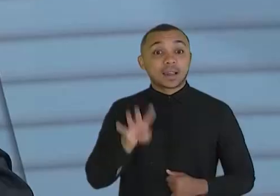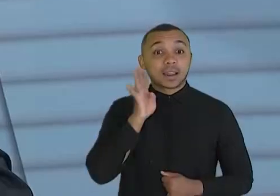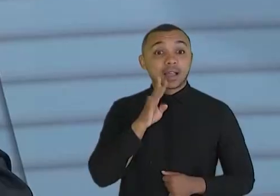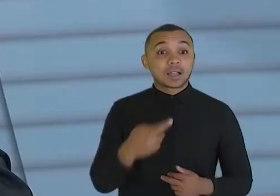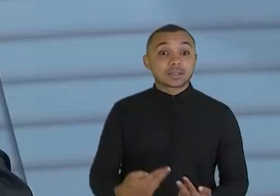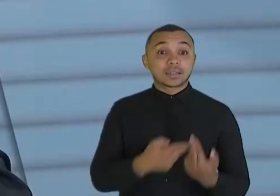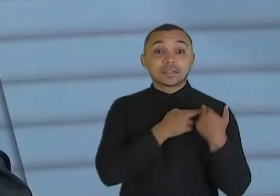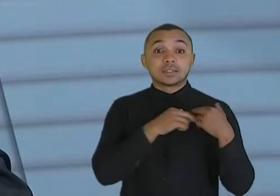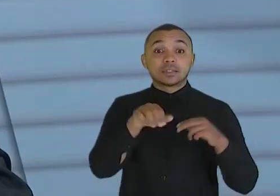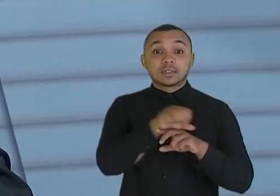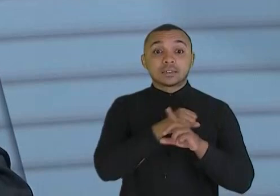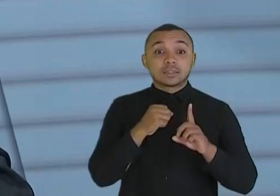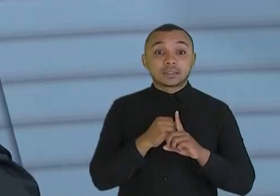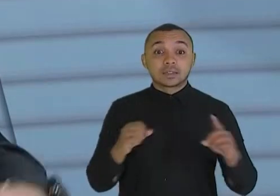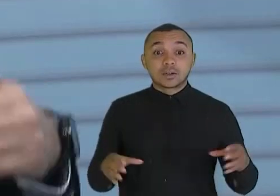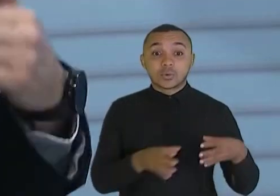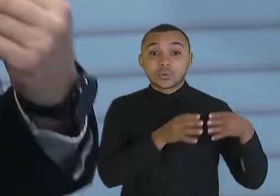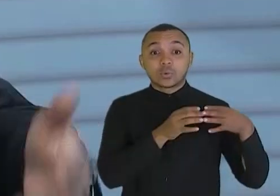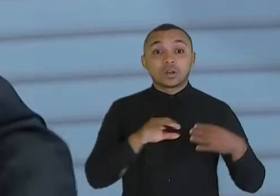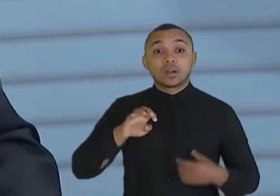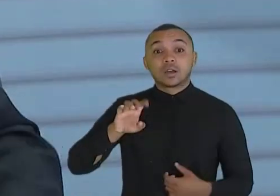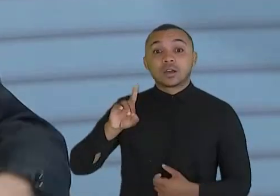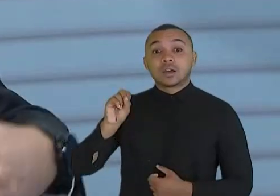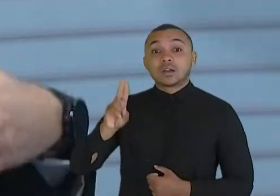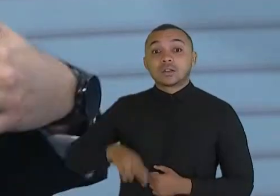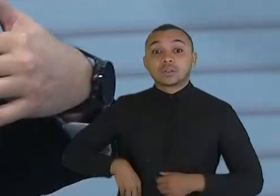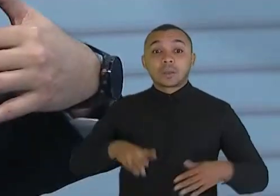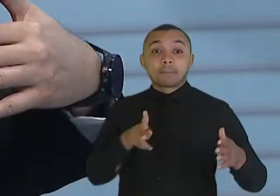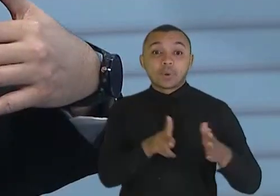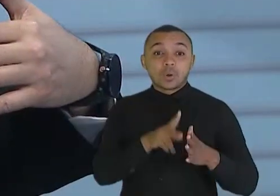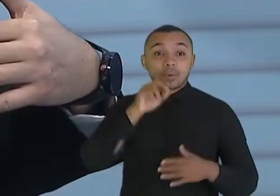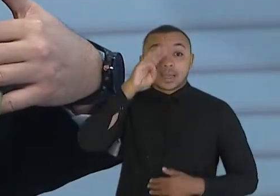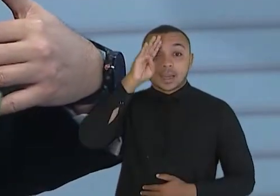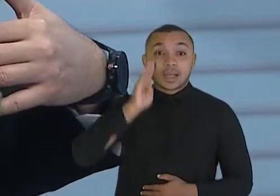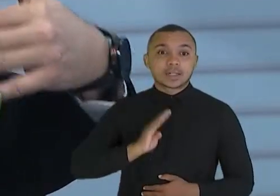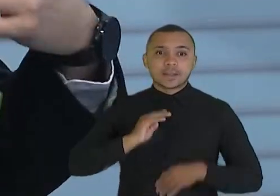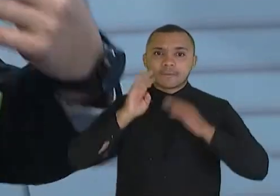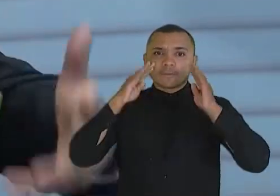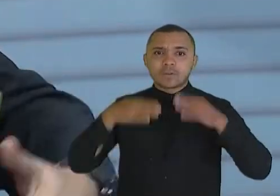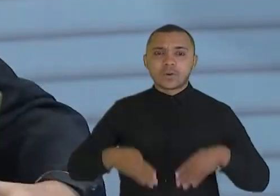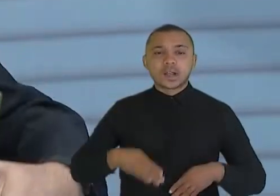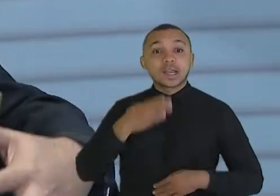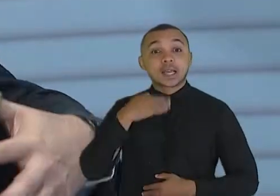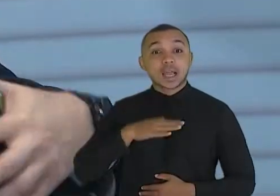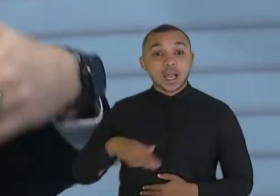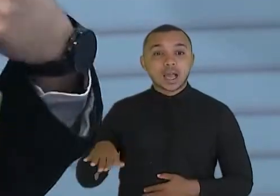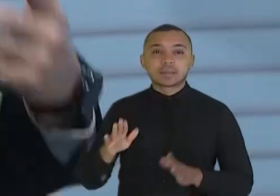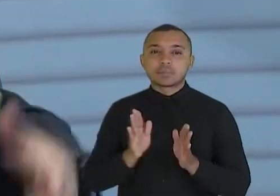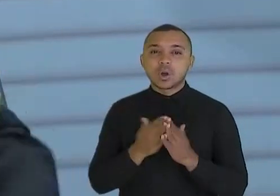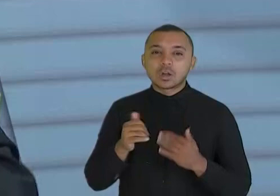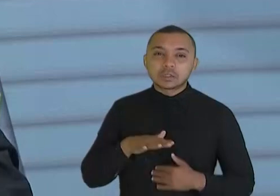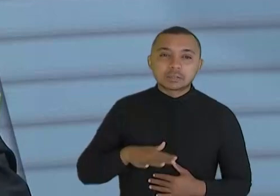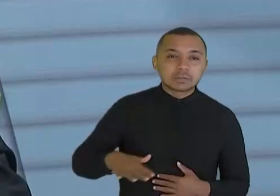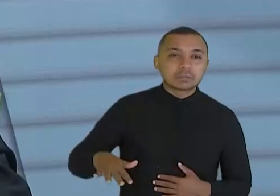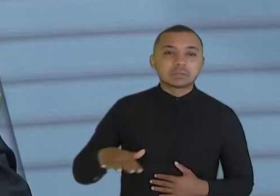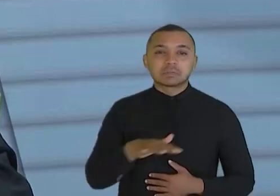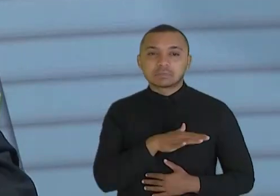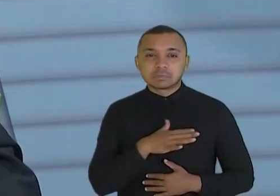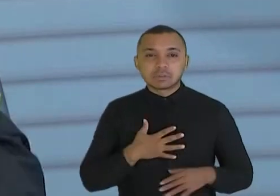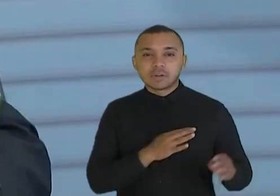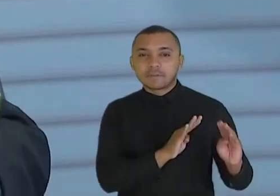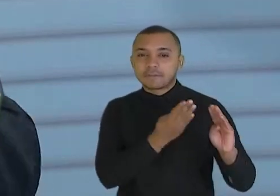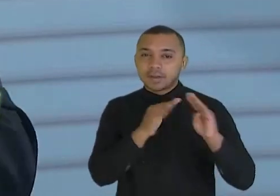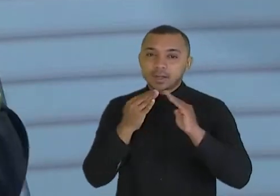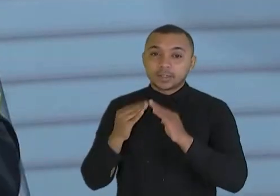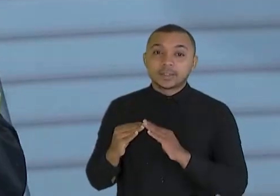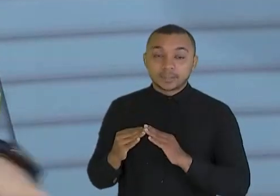da Fundação Queiroz, porque é 100% gratuito, voltado para crianças da comunidade em situação de hipossuficiência. Então, a gente